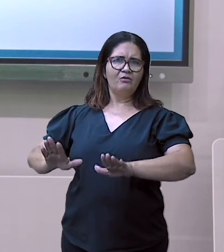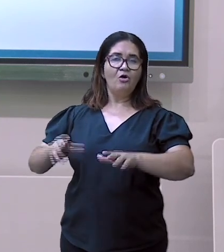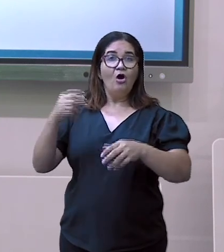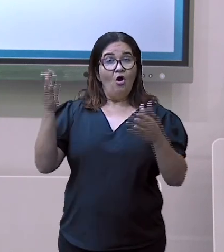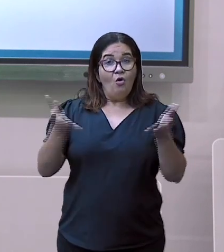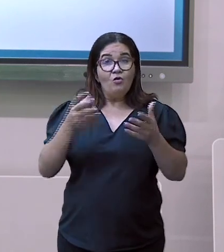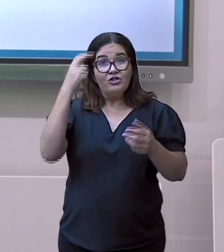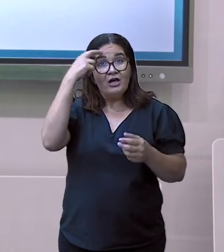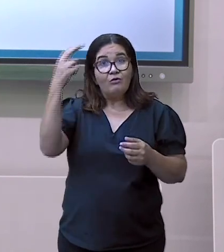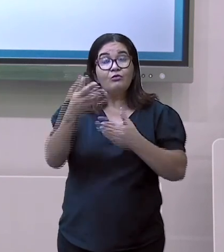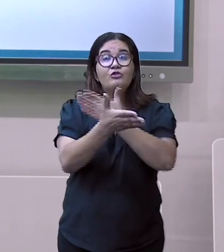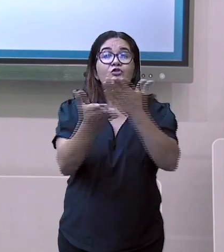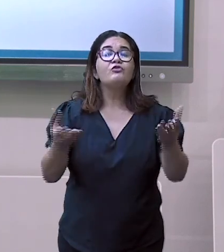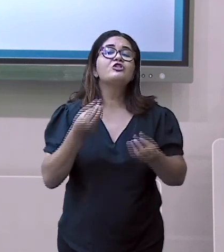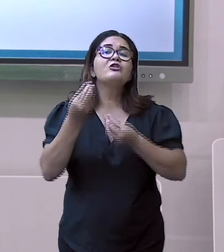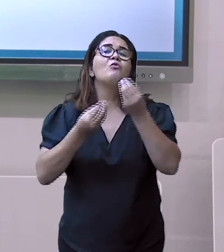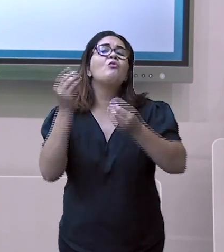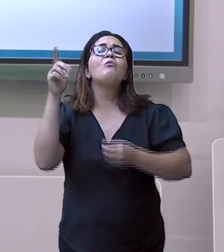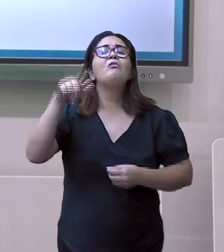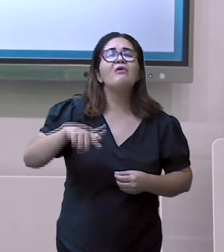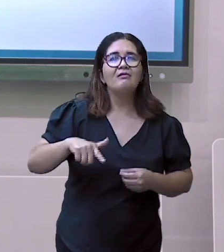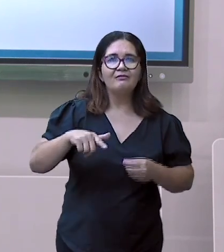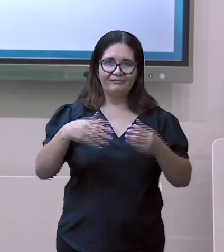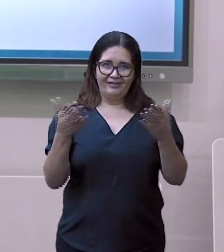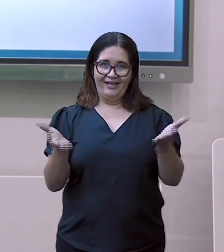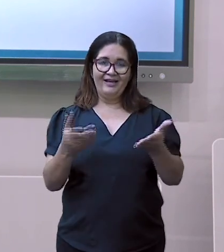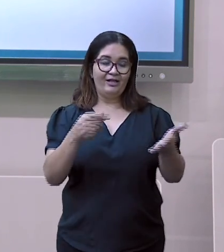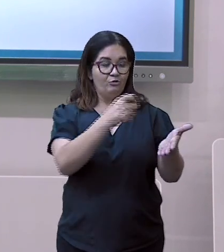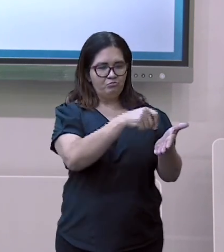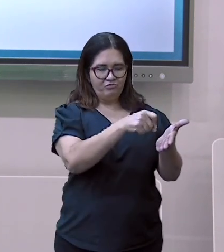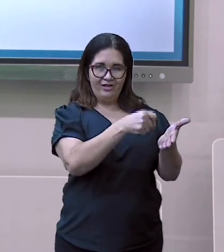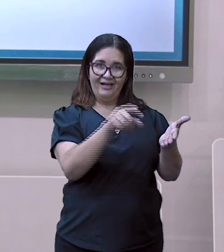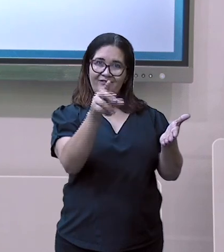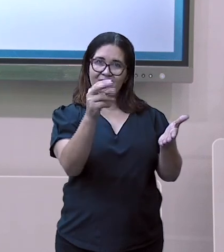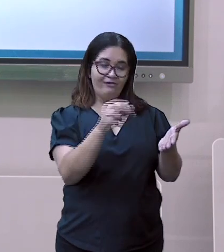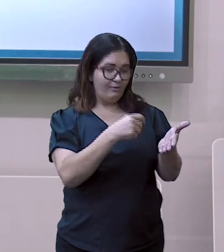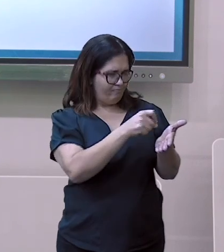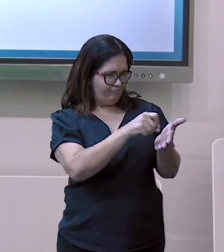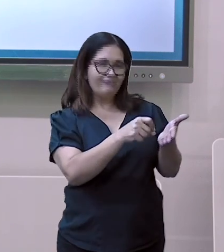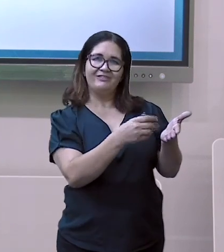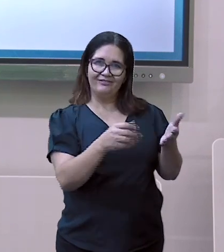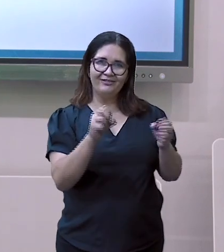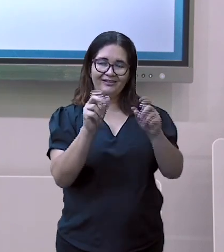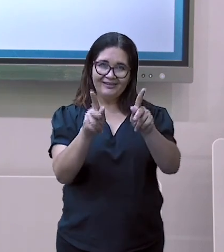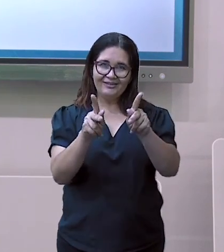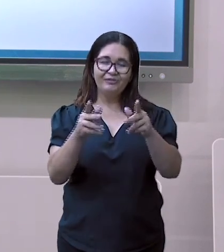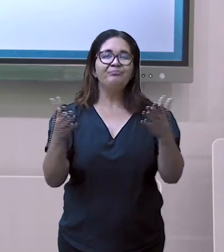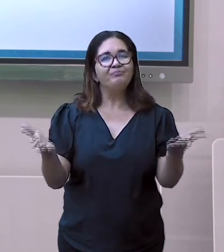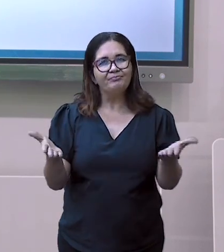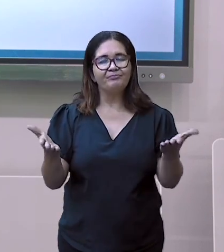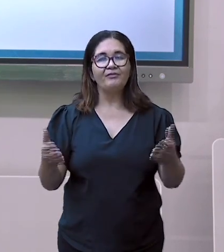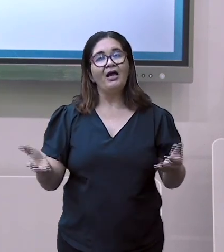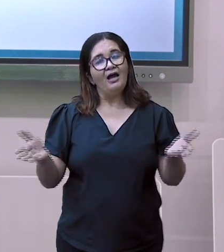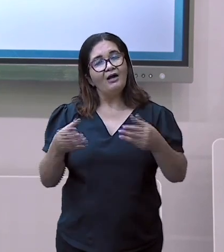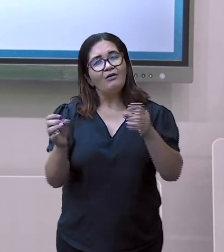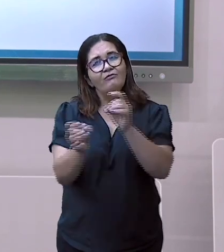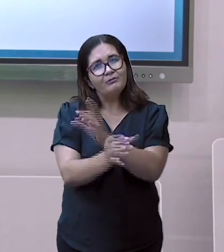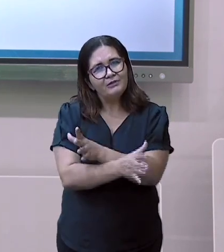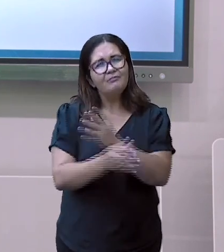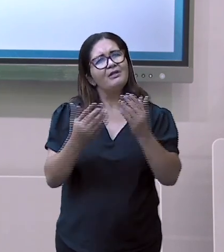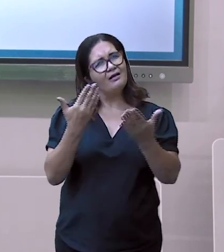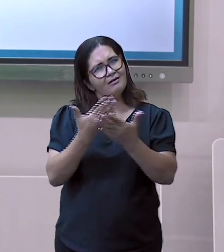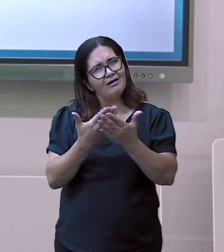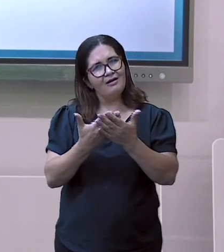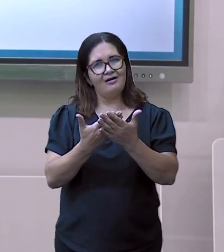hoje? Faça um breve relato no seu caderno, ok? Bom, e por hoje é só, vamos ficando por